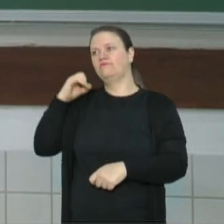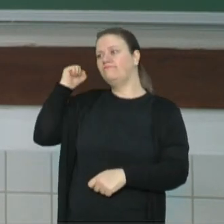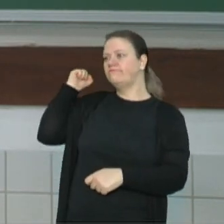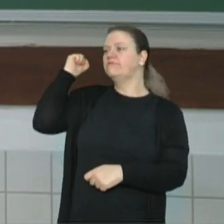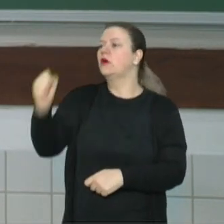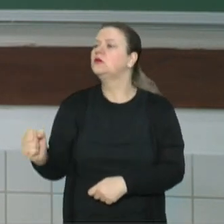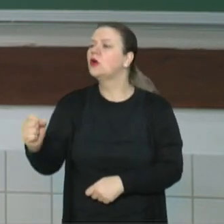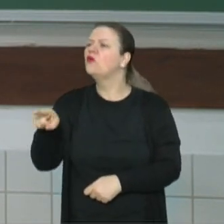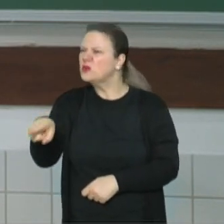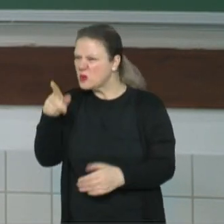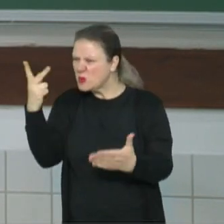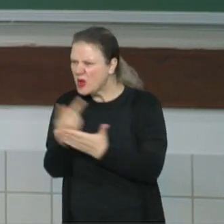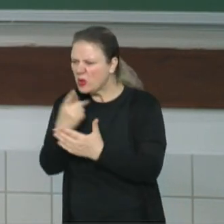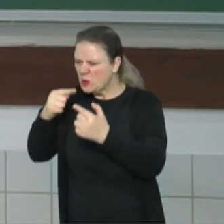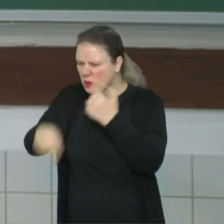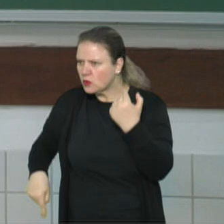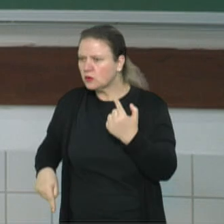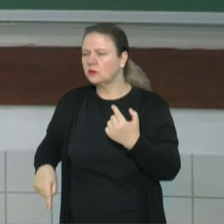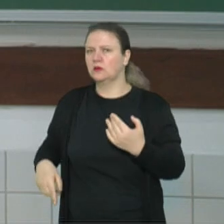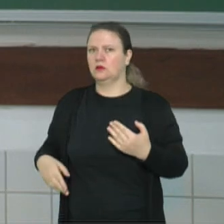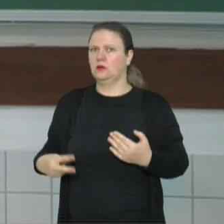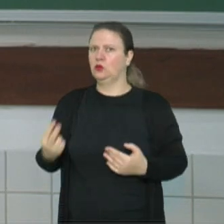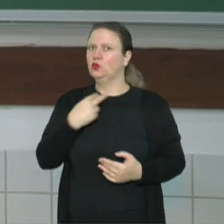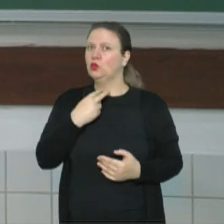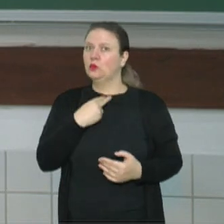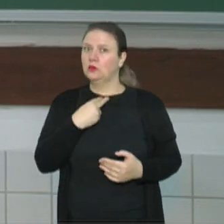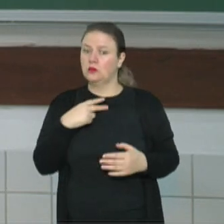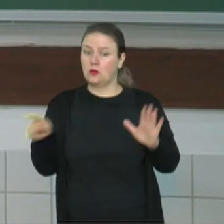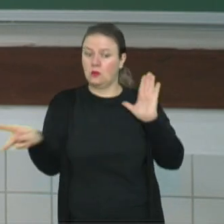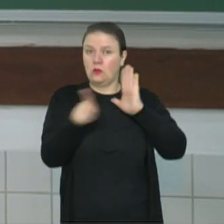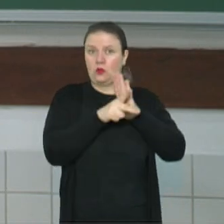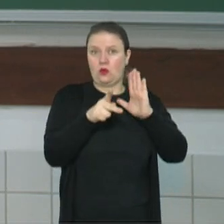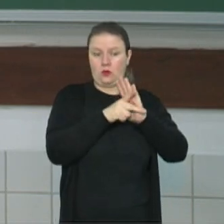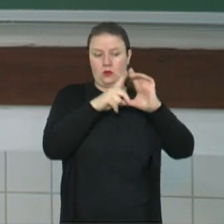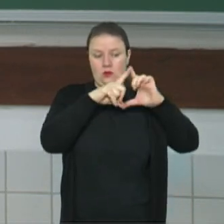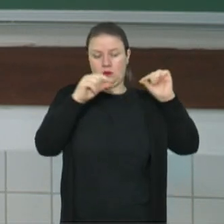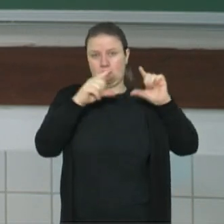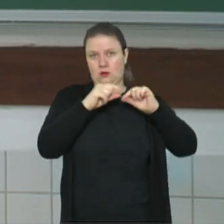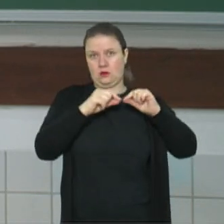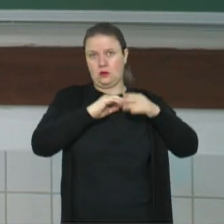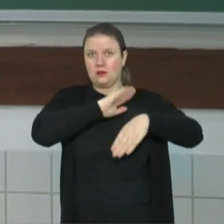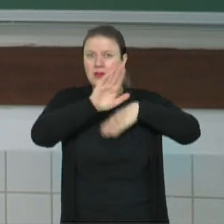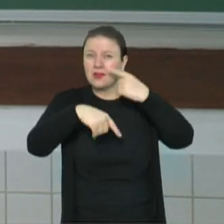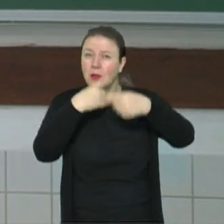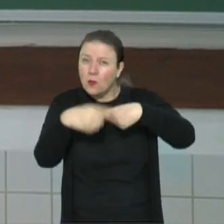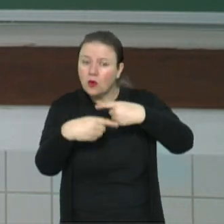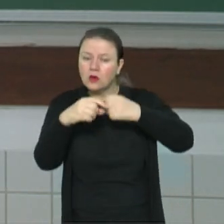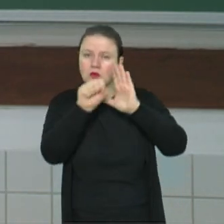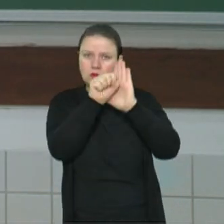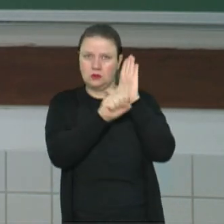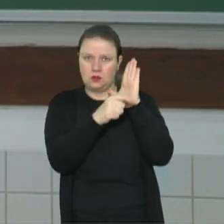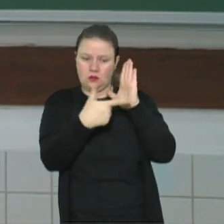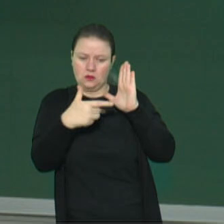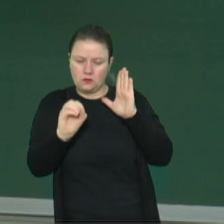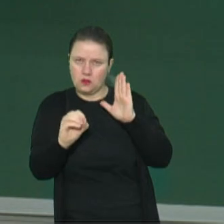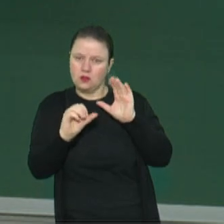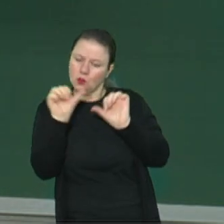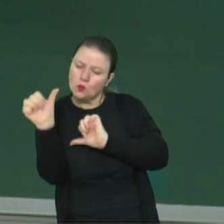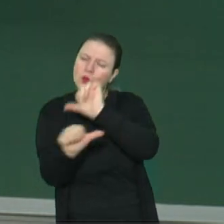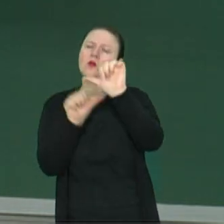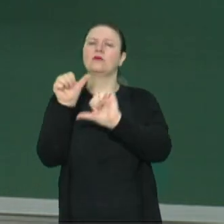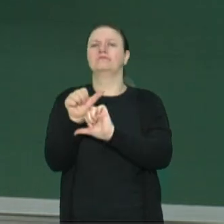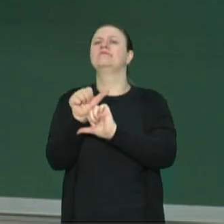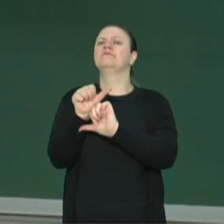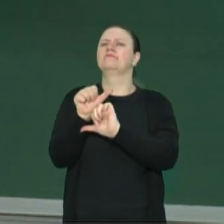matando a pessoa, né, que praticava essa arte que não fosse japonesa. Né? A partir do século XX, muda-se o cenário, né? Daí já